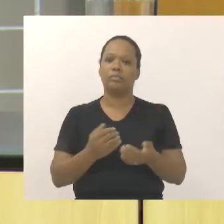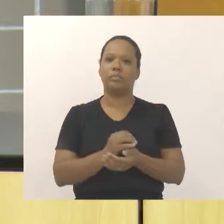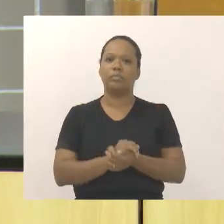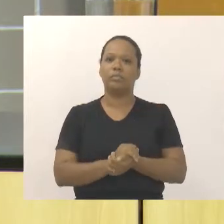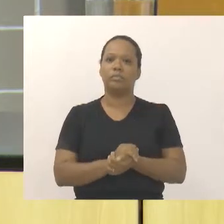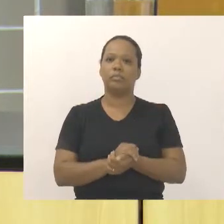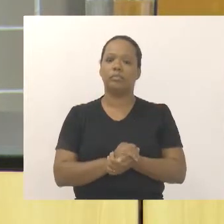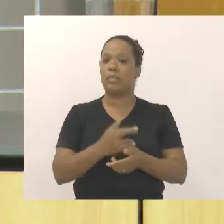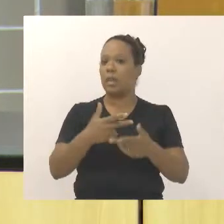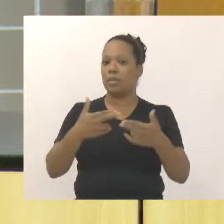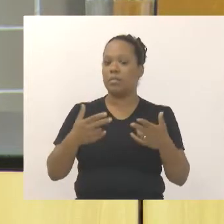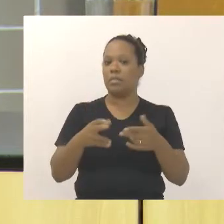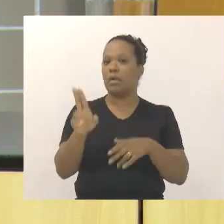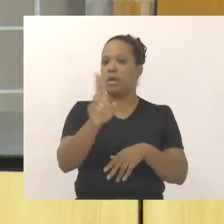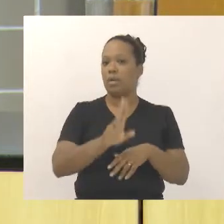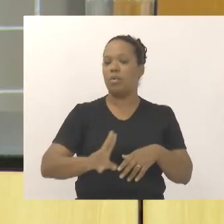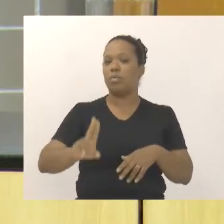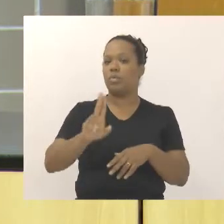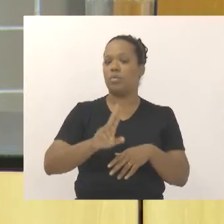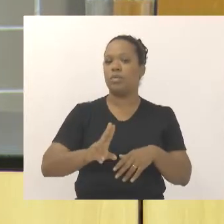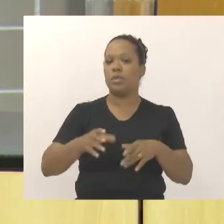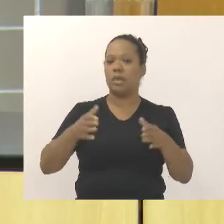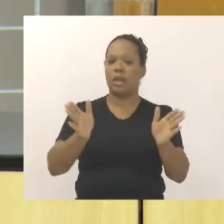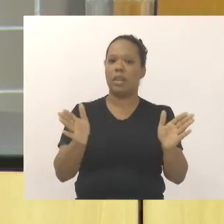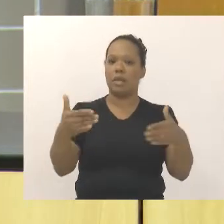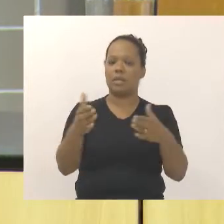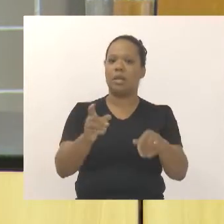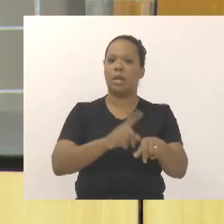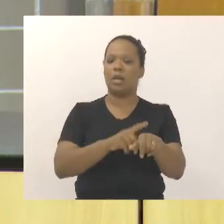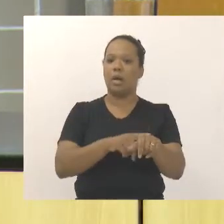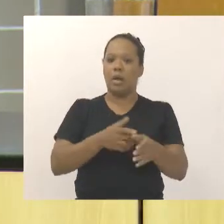a serem utilizados nas salas de parto